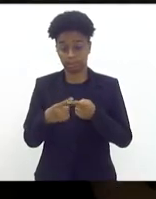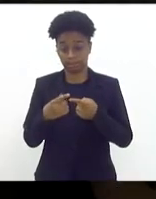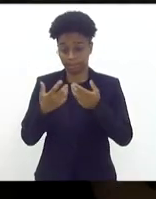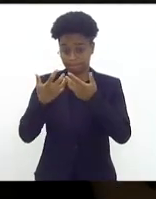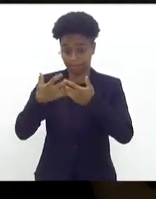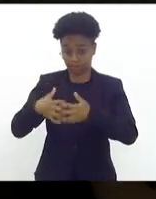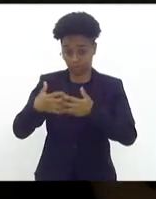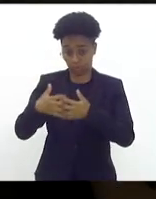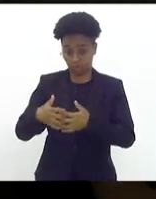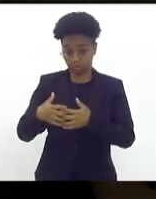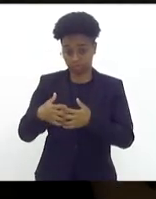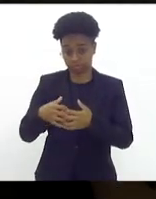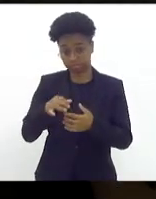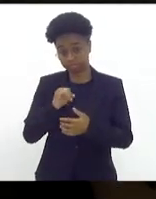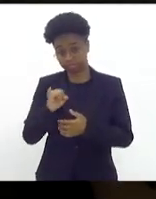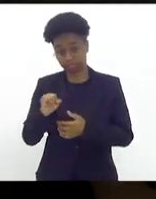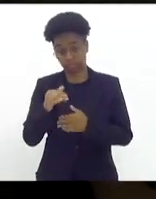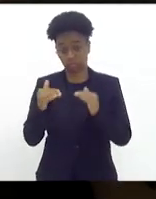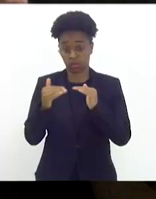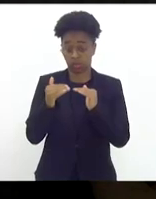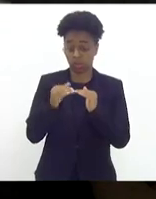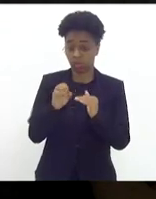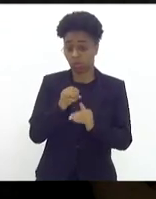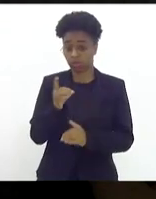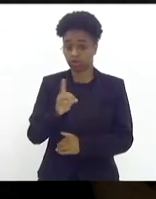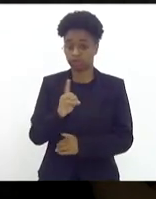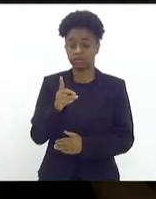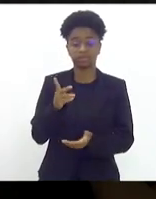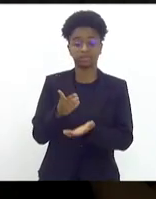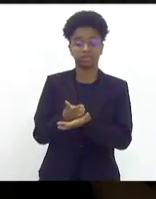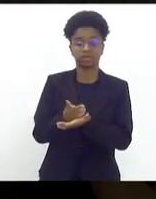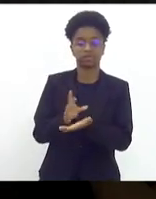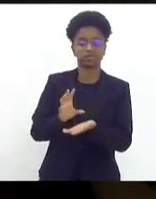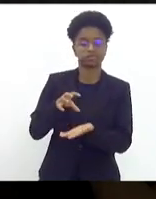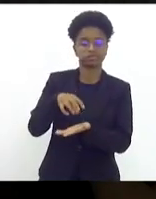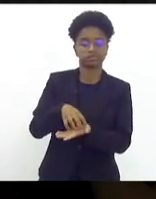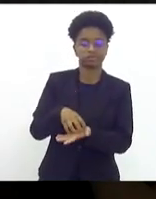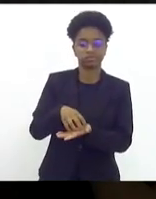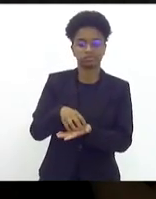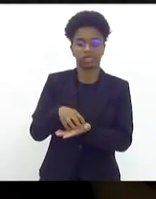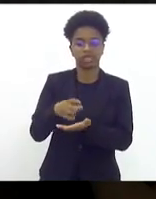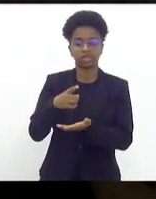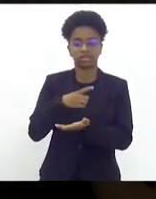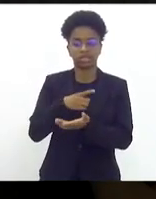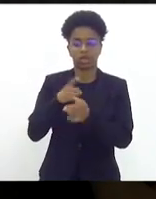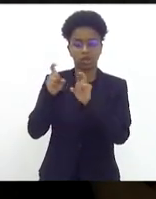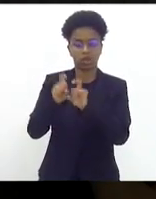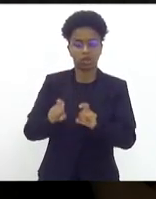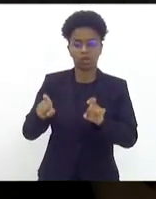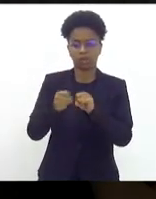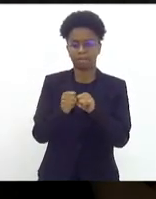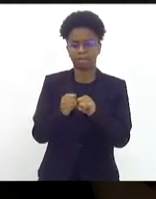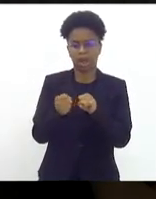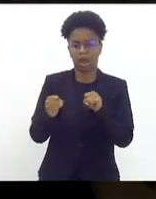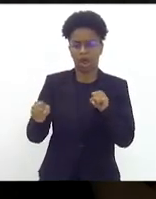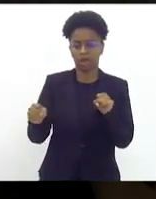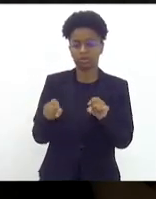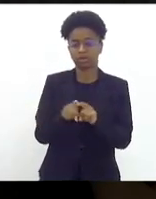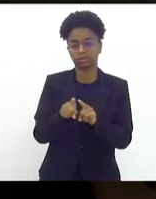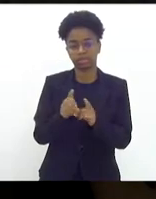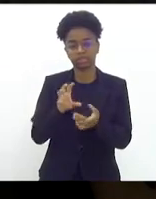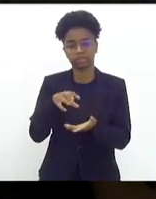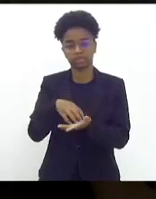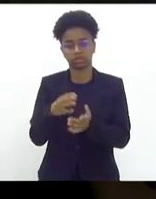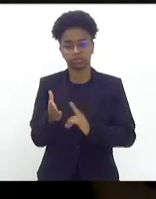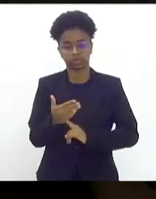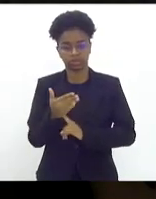Petrópolis, querendo ou não, sempre foi sede de um grande computador e ela sempre foi um centro